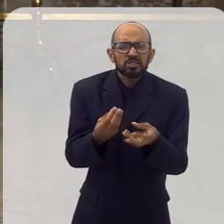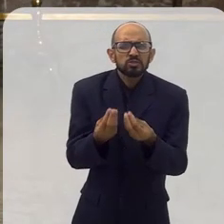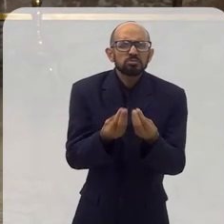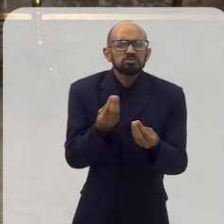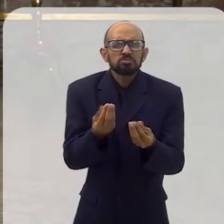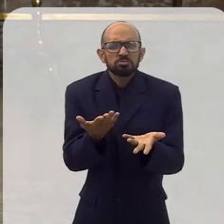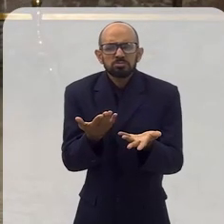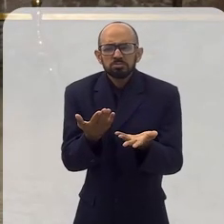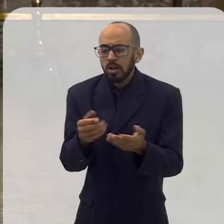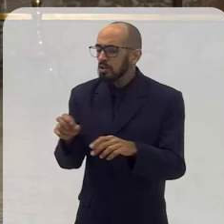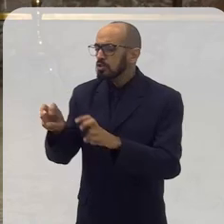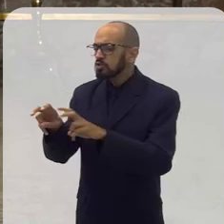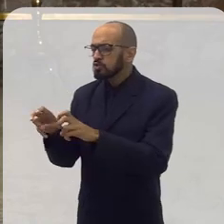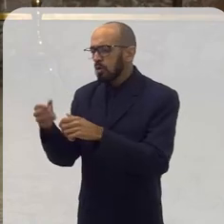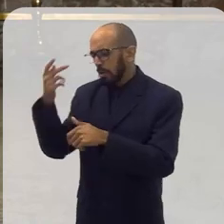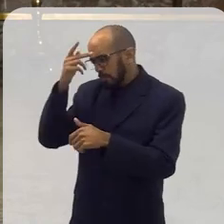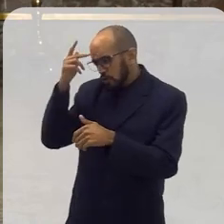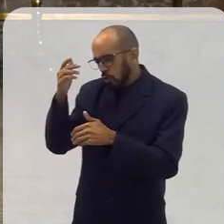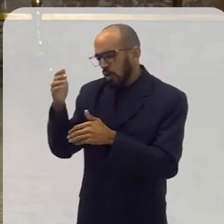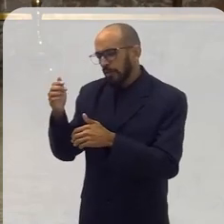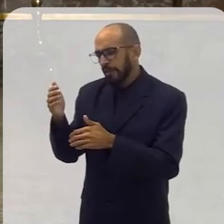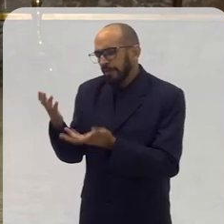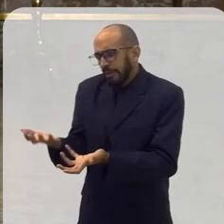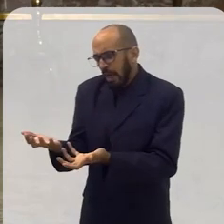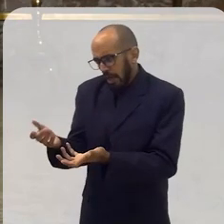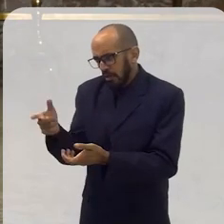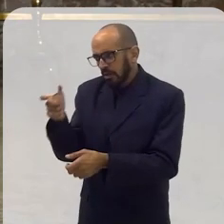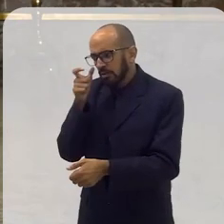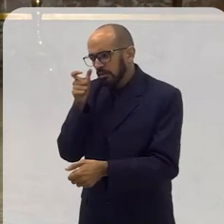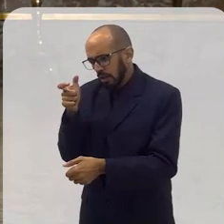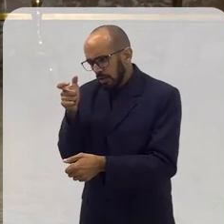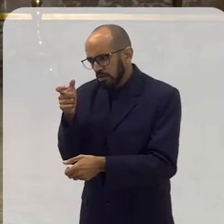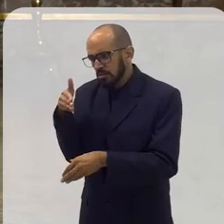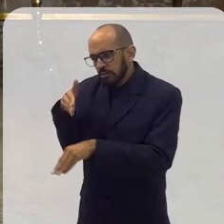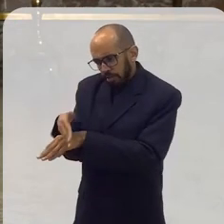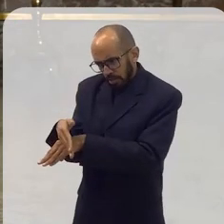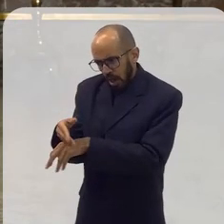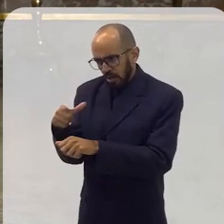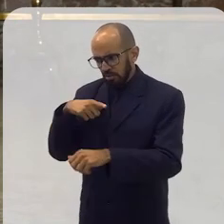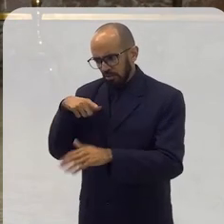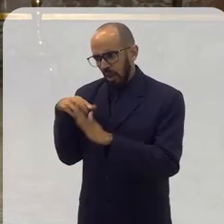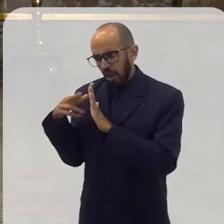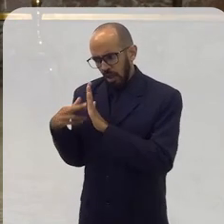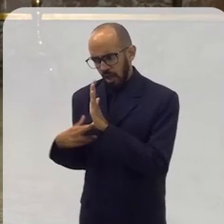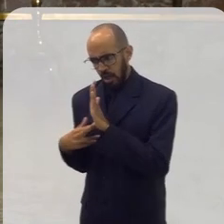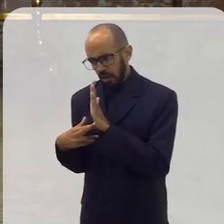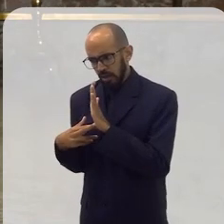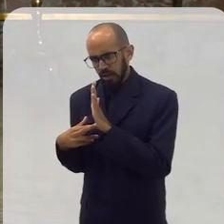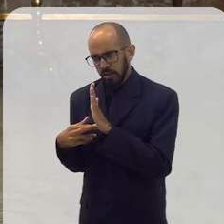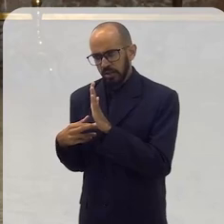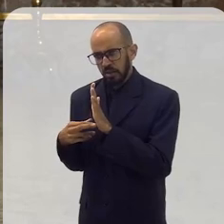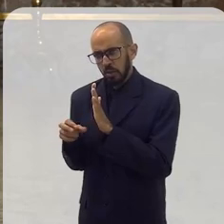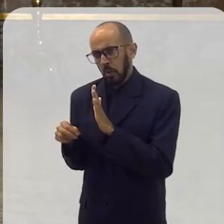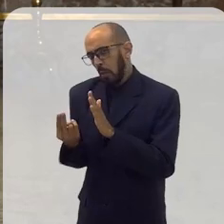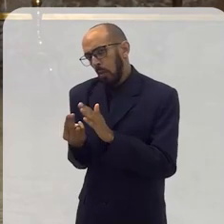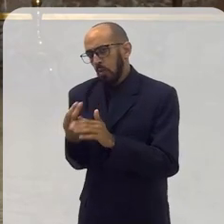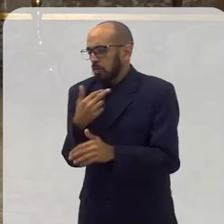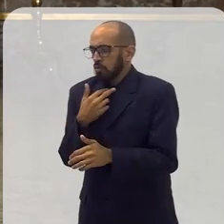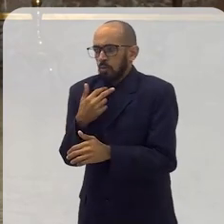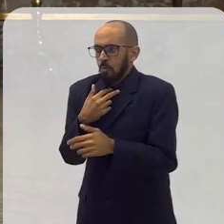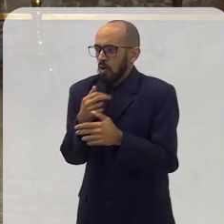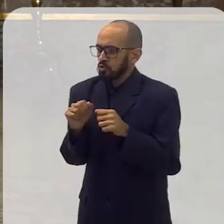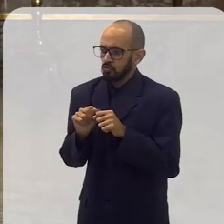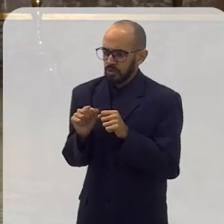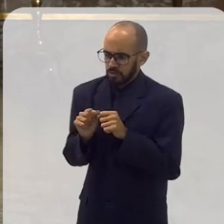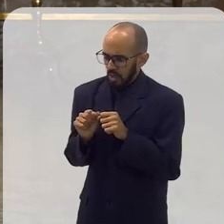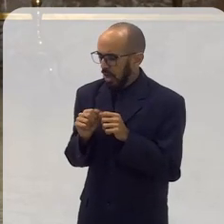você... Sobre o devoto. Eu quero ser ortodoxo. Aham. Tem alguma restrição? Tem alguma coisa que eu não